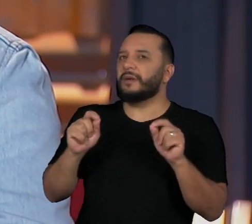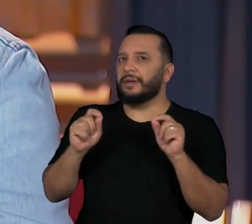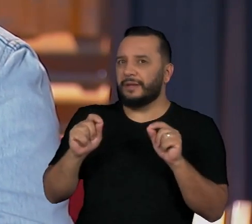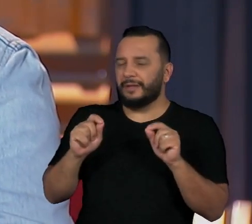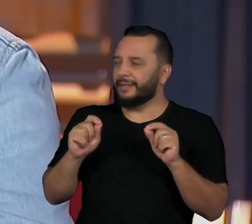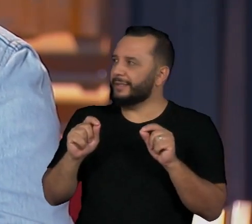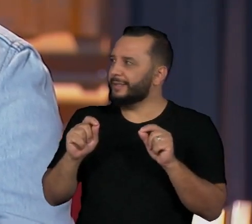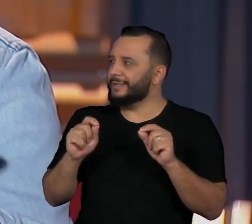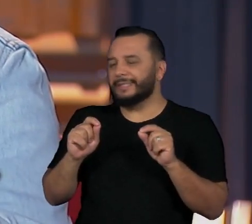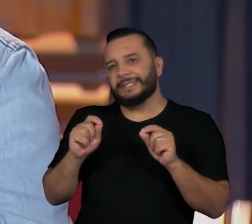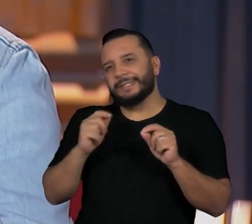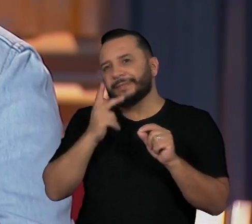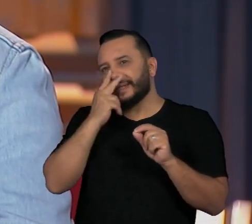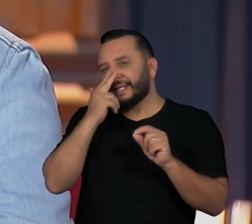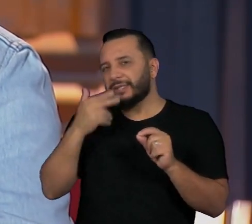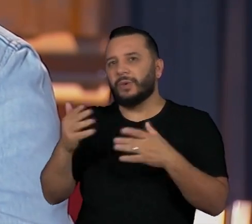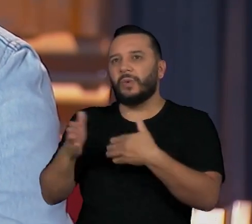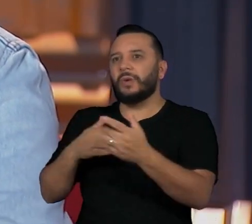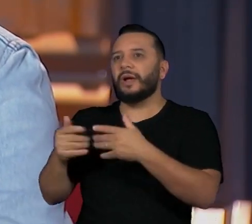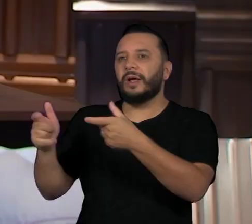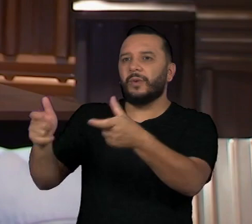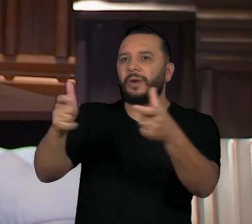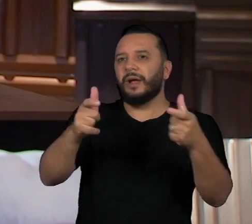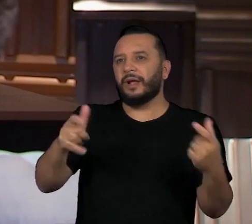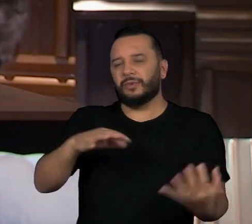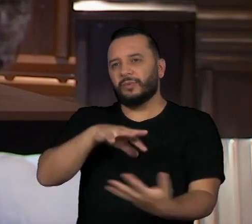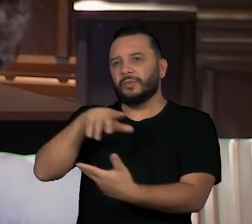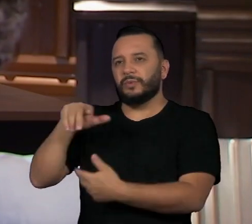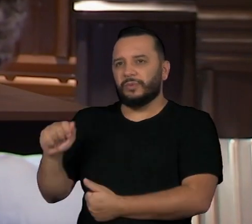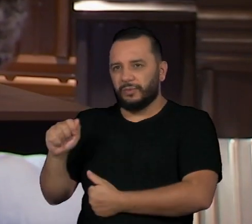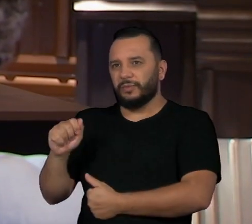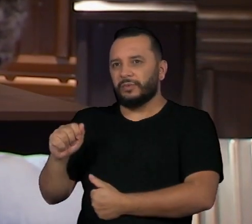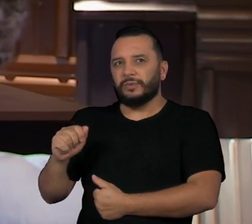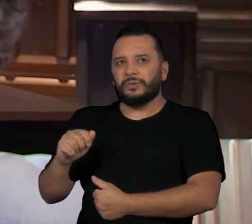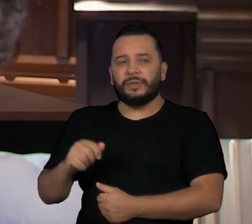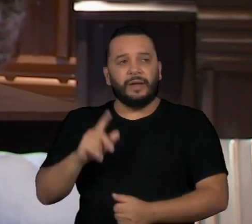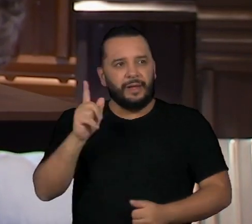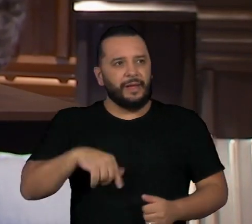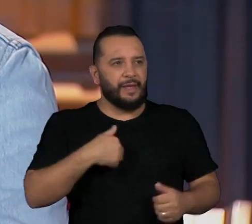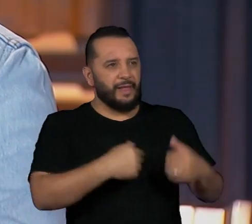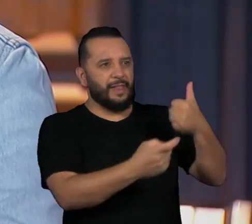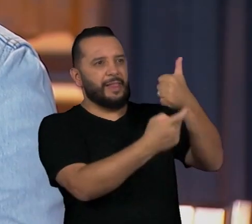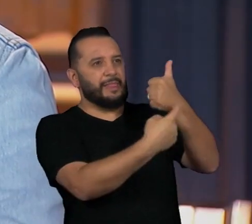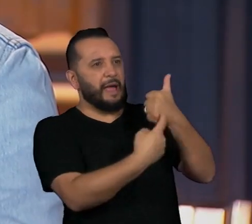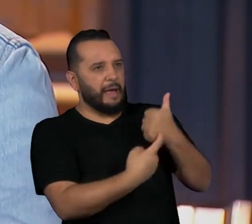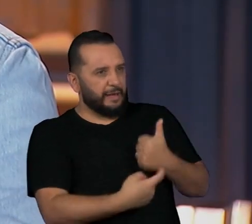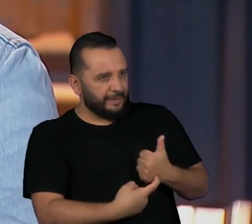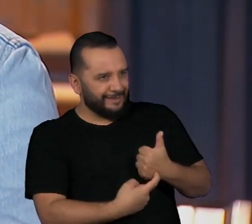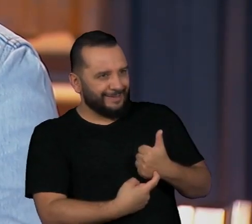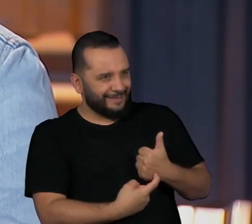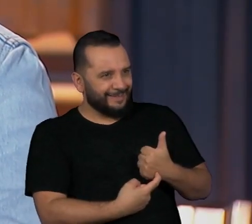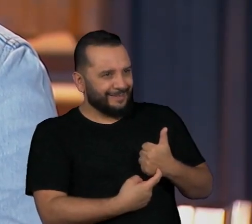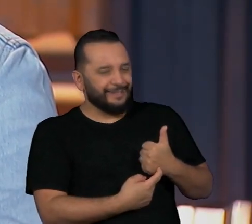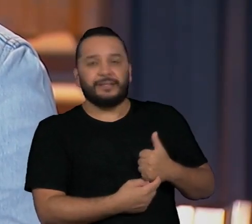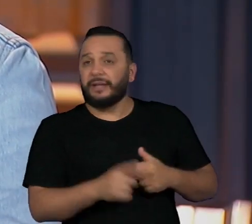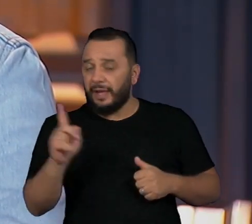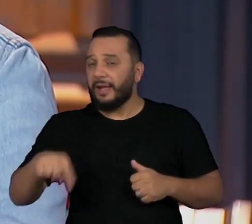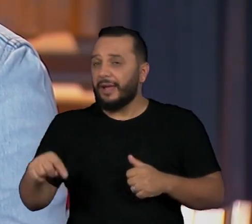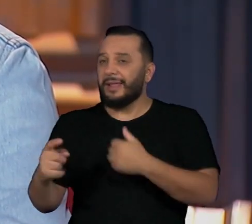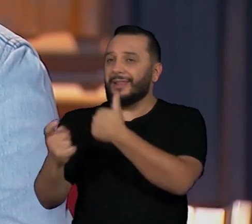vida em praticamente qualquer lugar do mundo hoje em dia. Você está falando da epidemia de like? De like, de